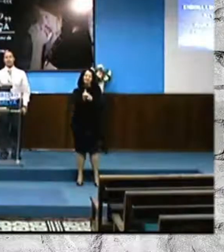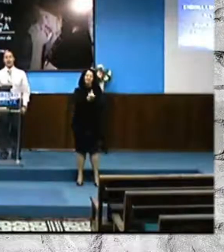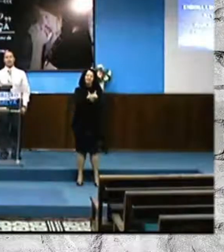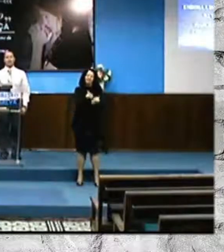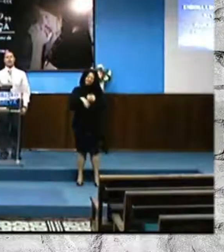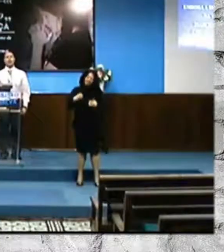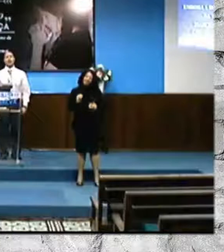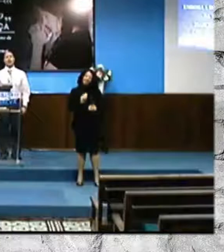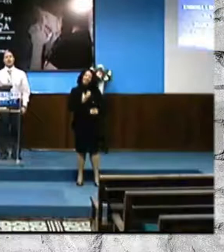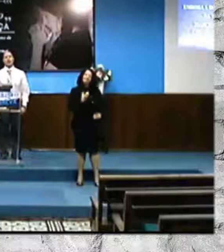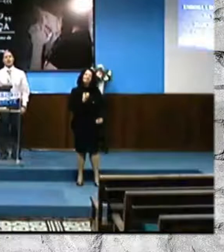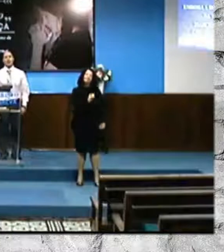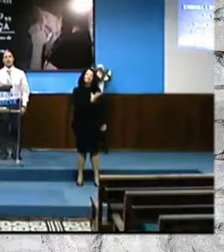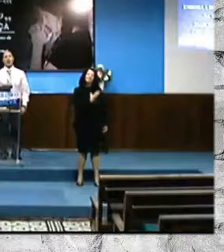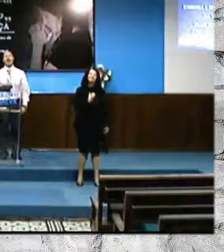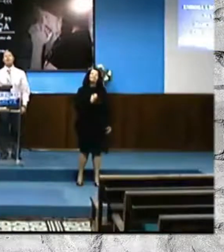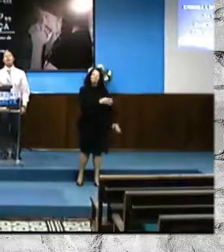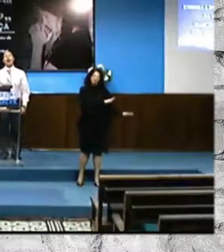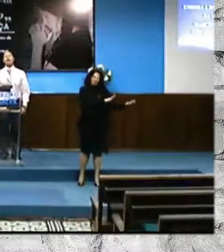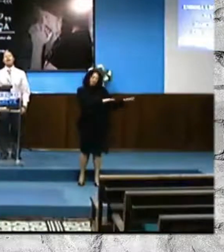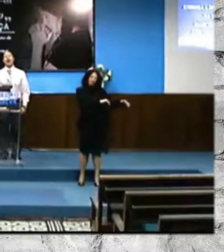na viagem,